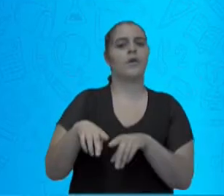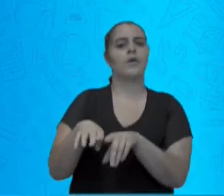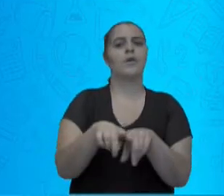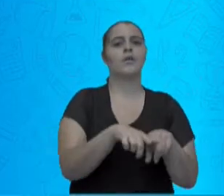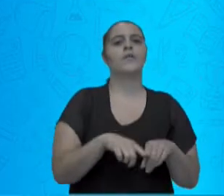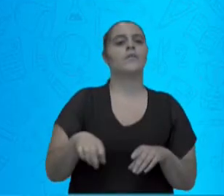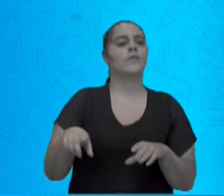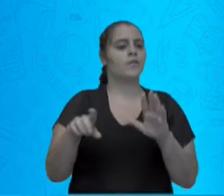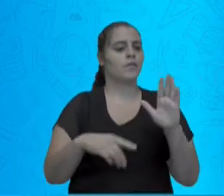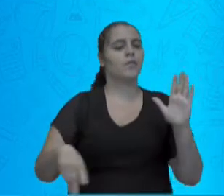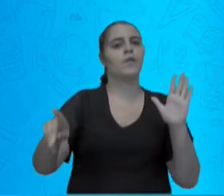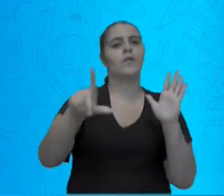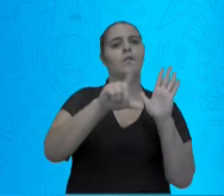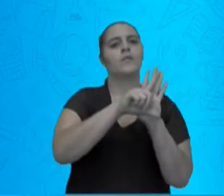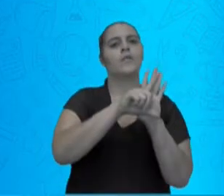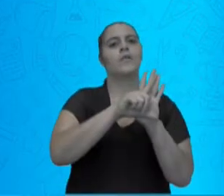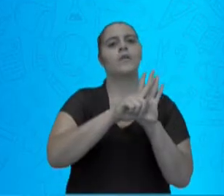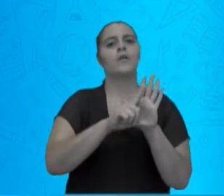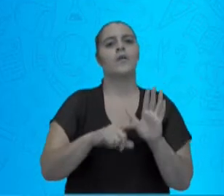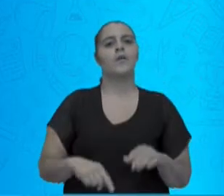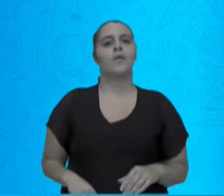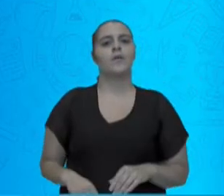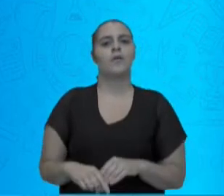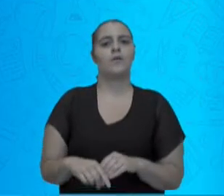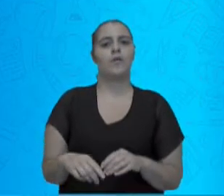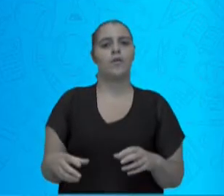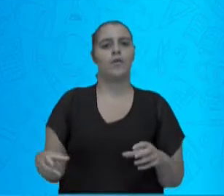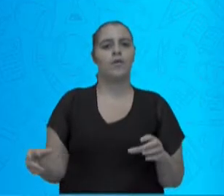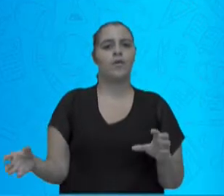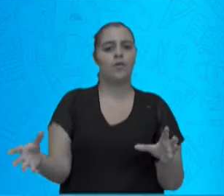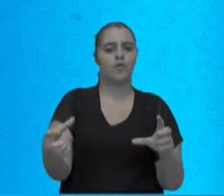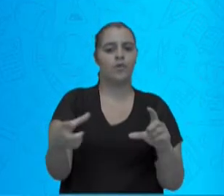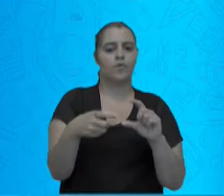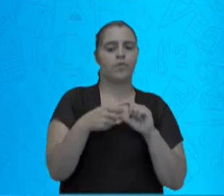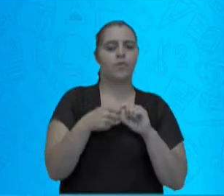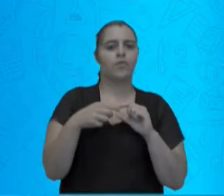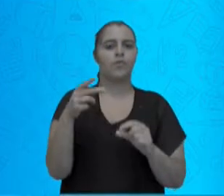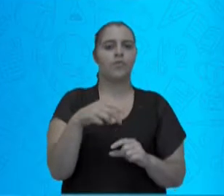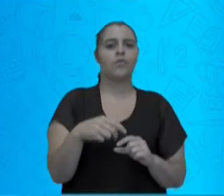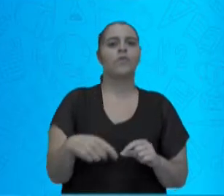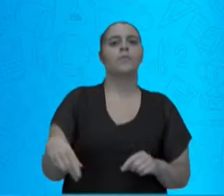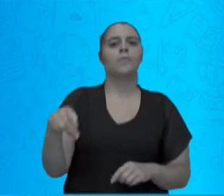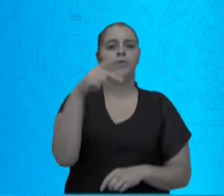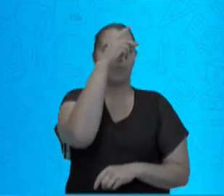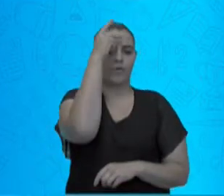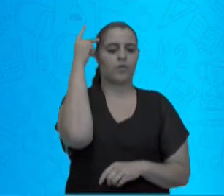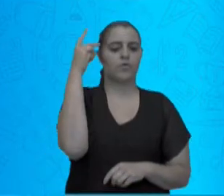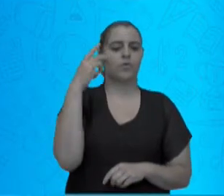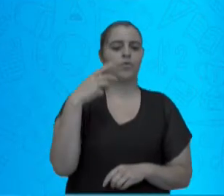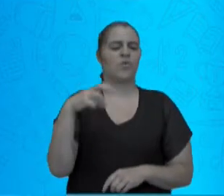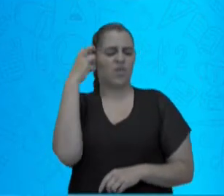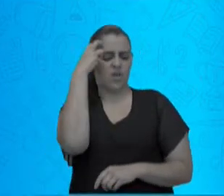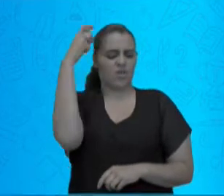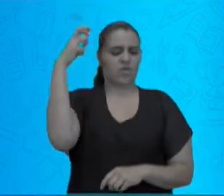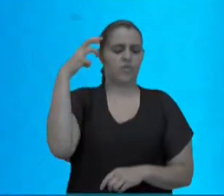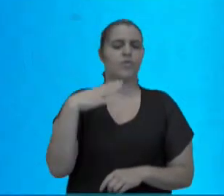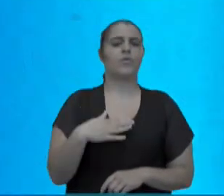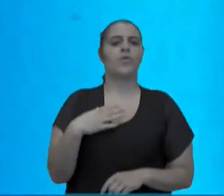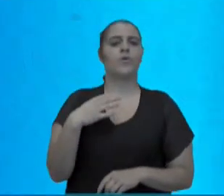Esse Estado-nação é a junção do povo, da sua cultura, dos seus